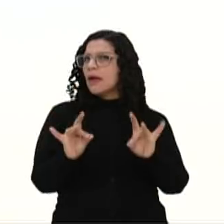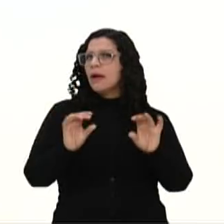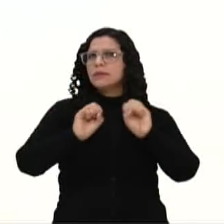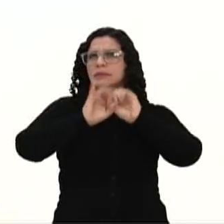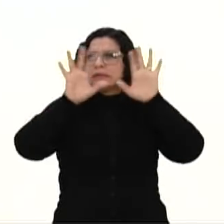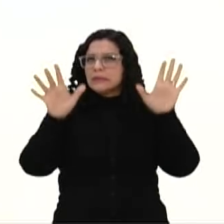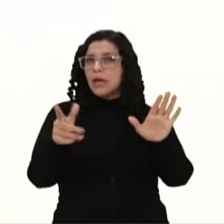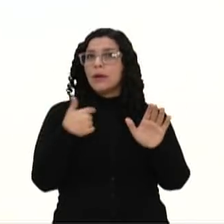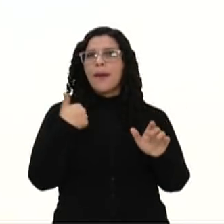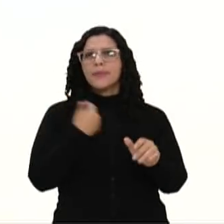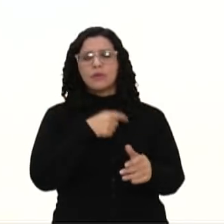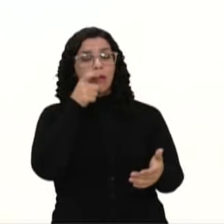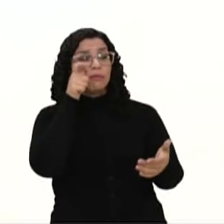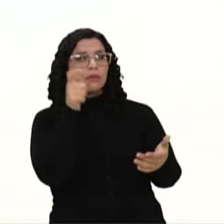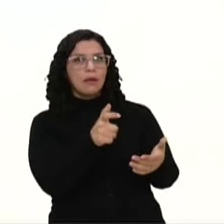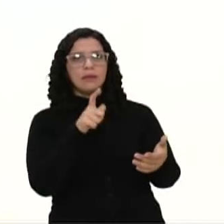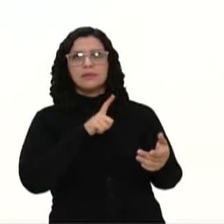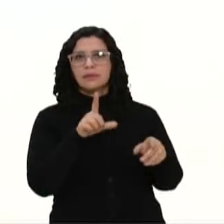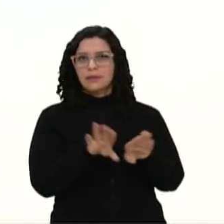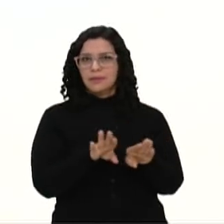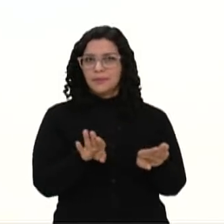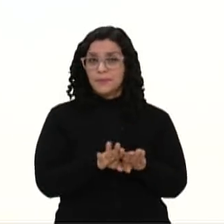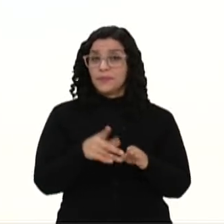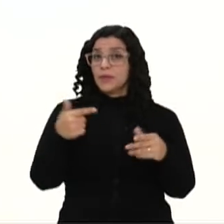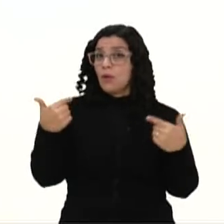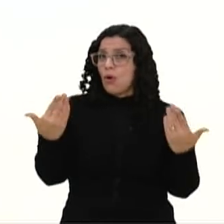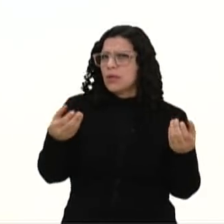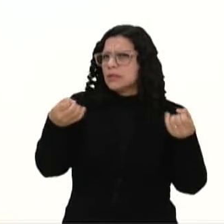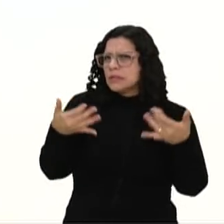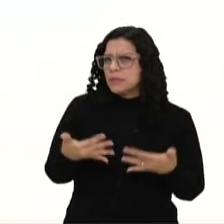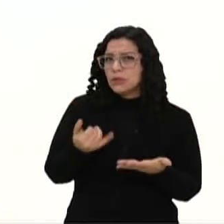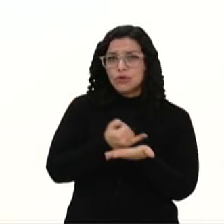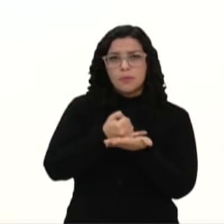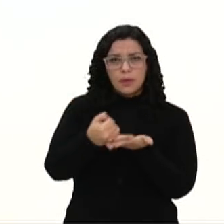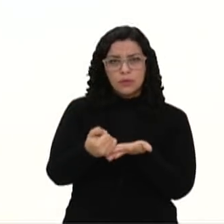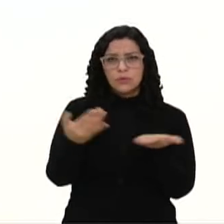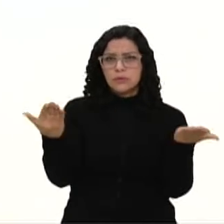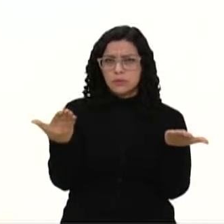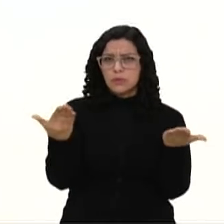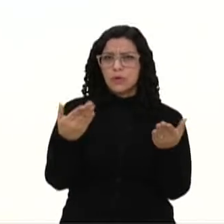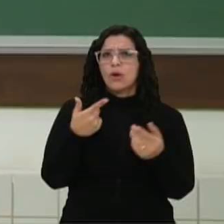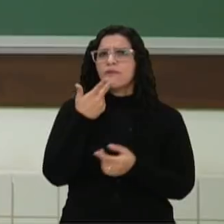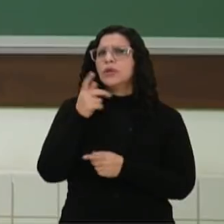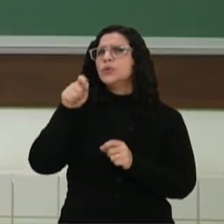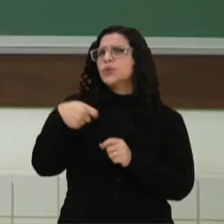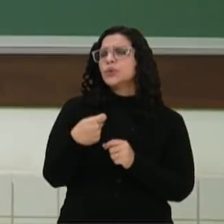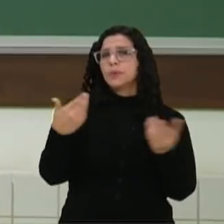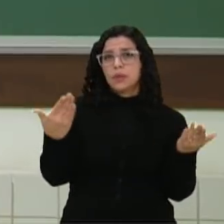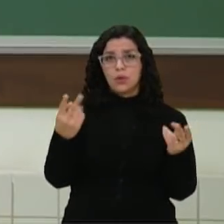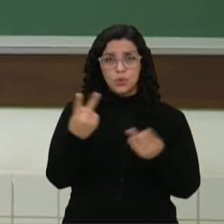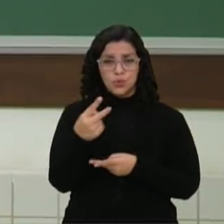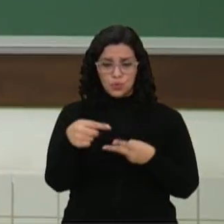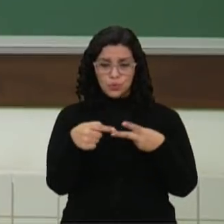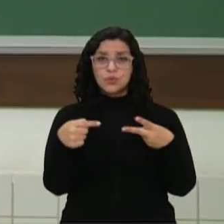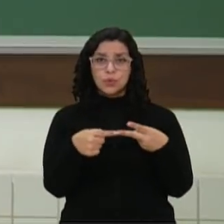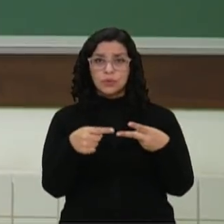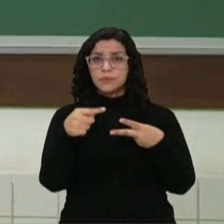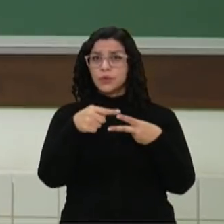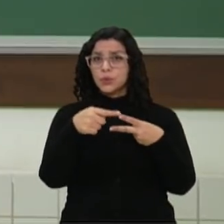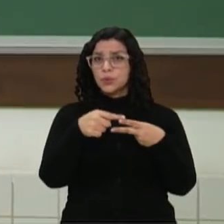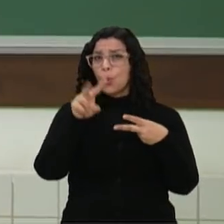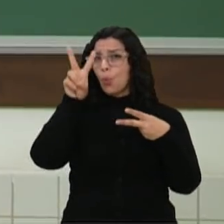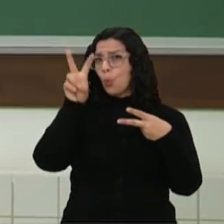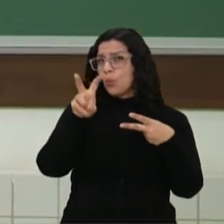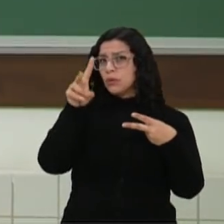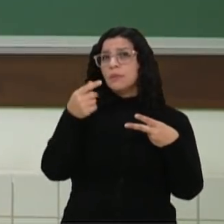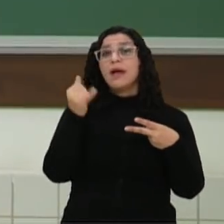forma atrativa. Isso mesmo, falando rapidamente aí sobre o título e a introdução. O título